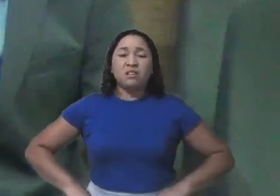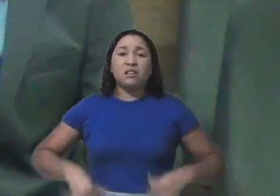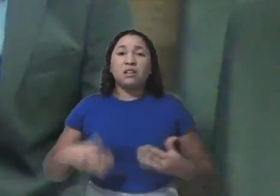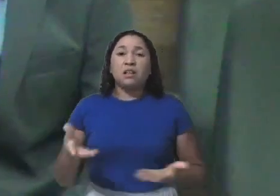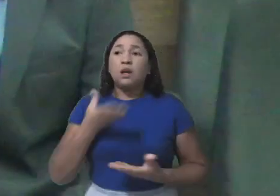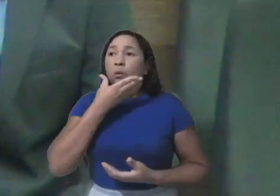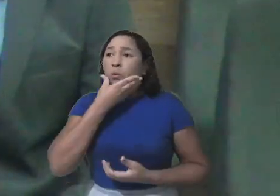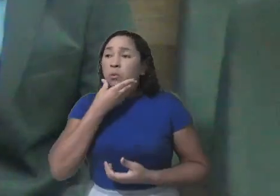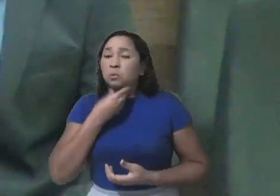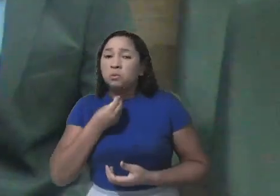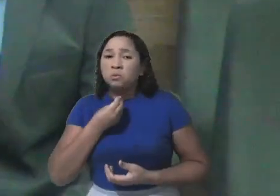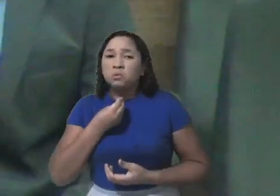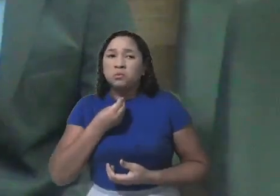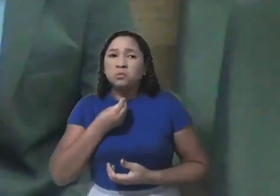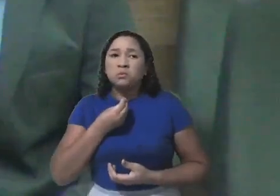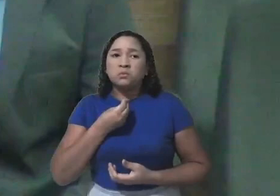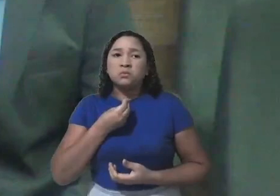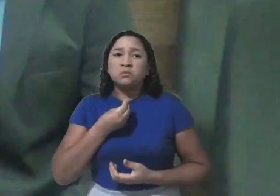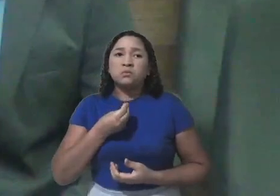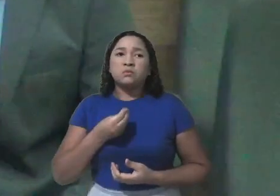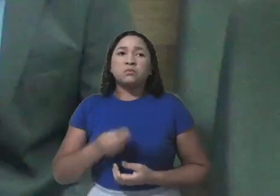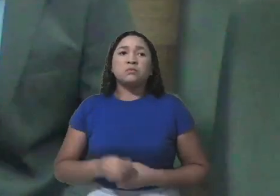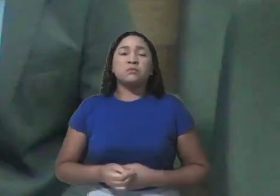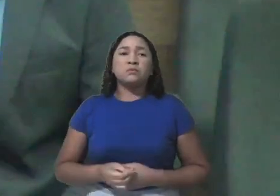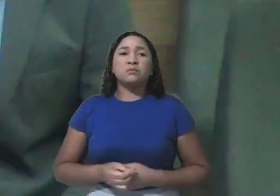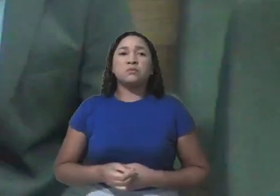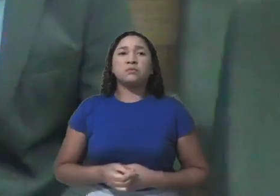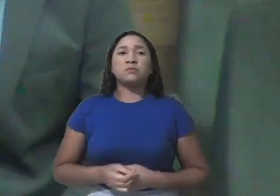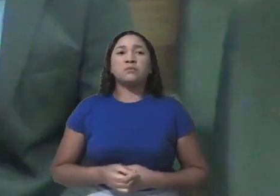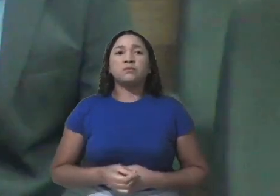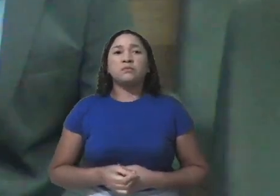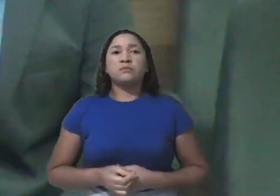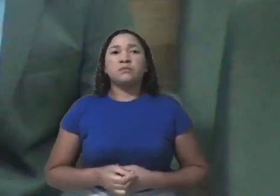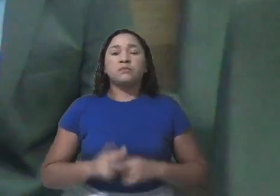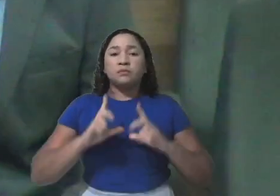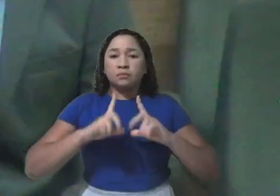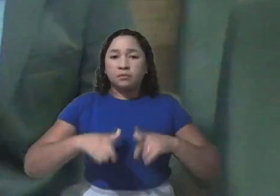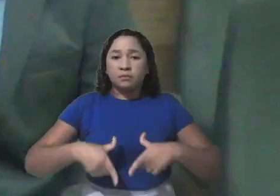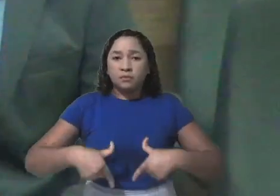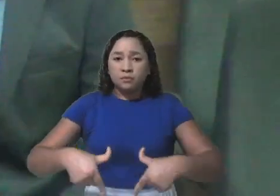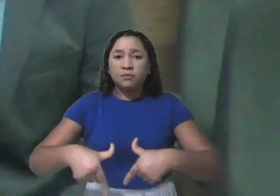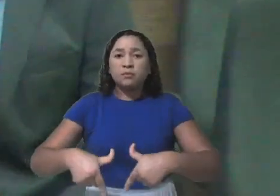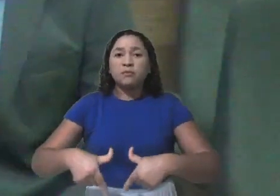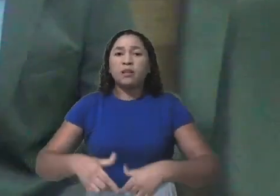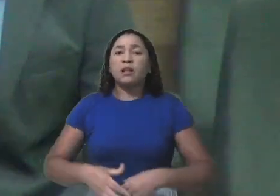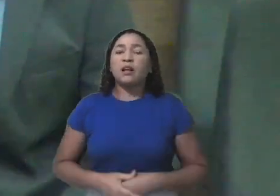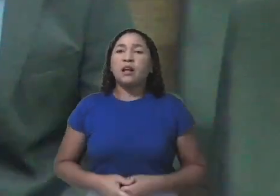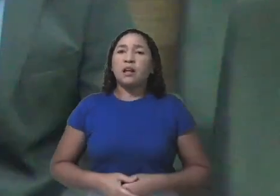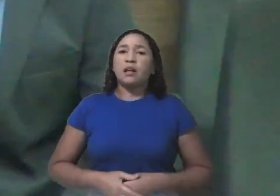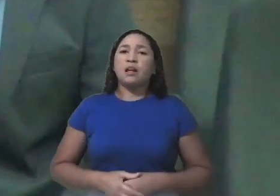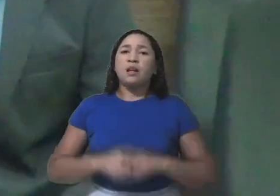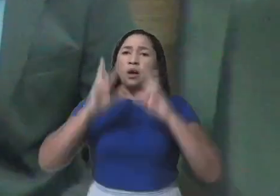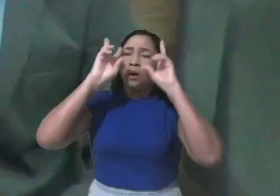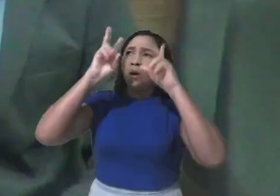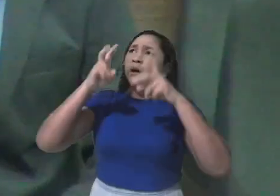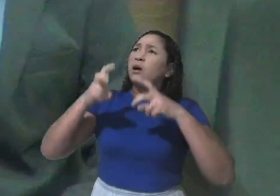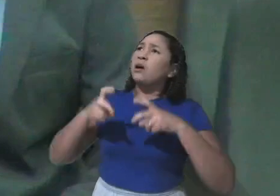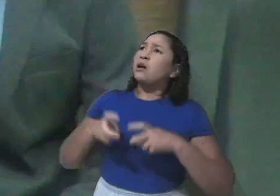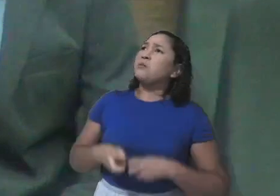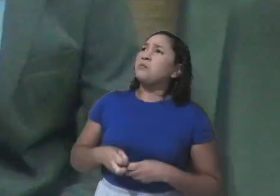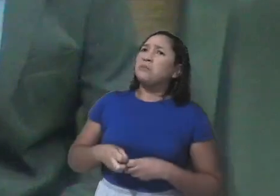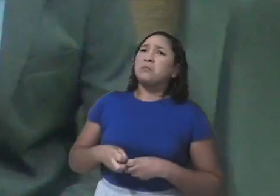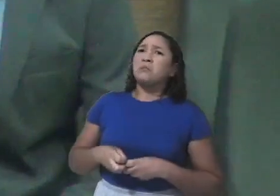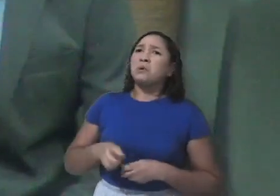vão reconhecer que Cristo é o Messias, nós já teremos sido arrebatados, porque nós